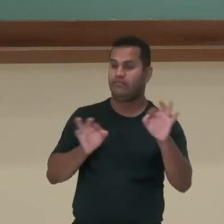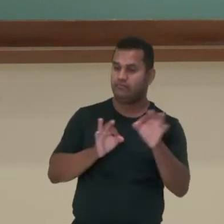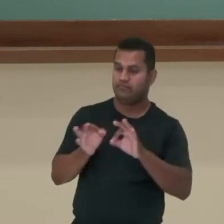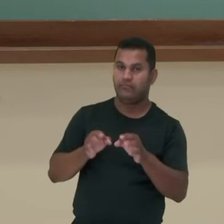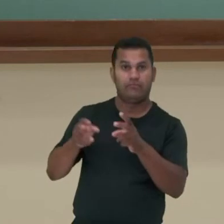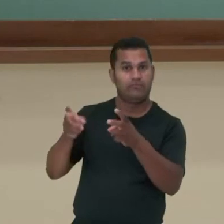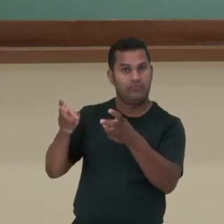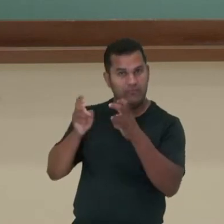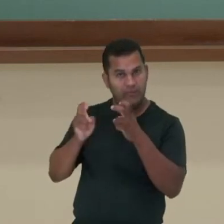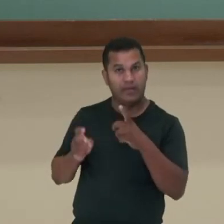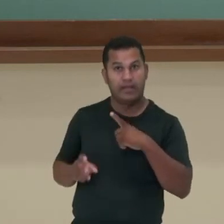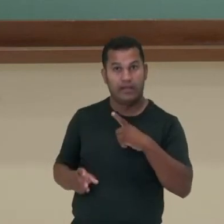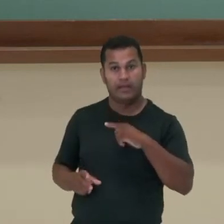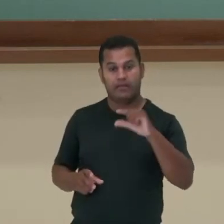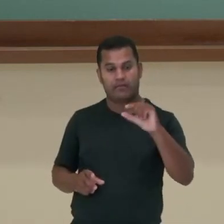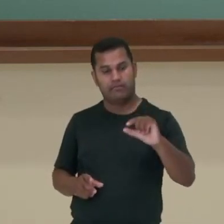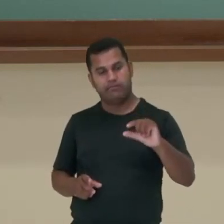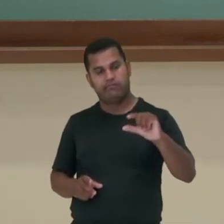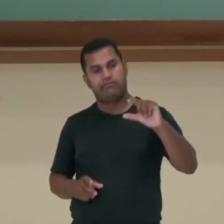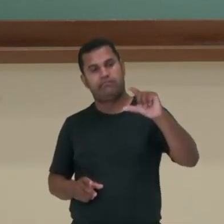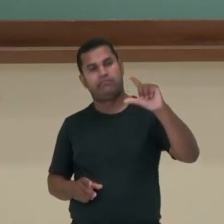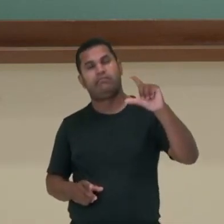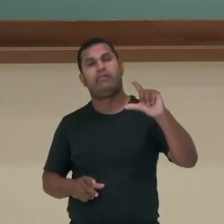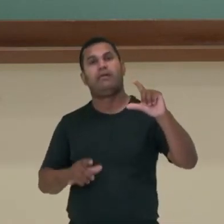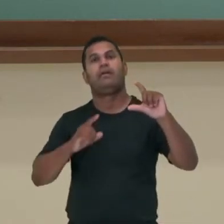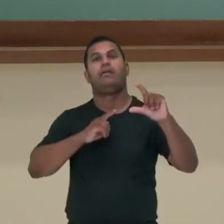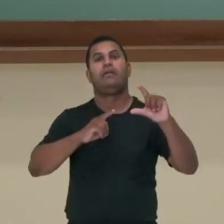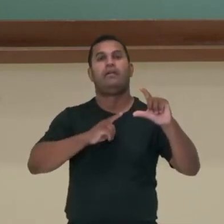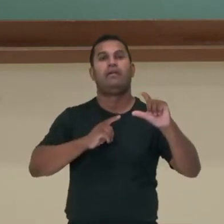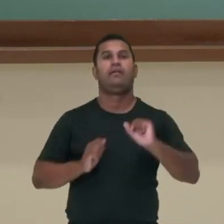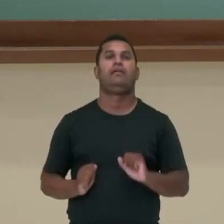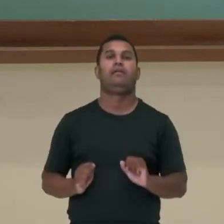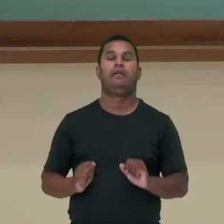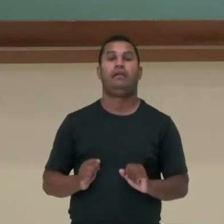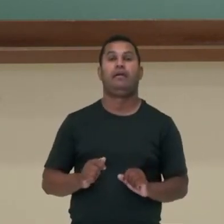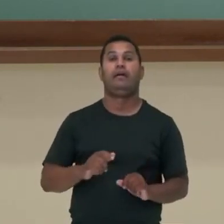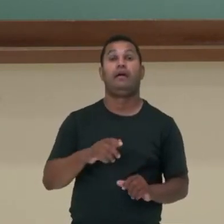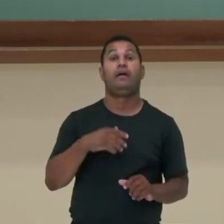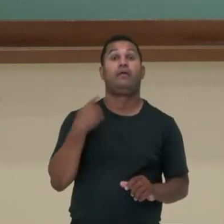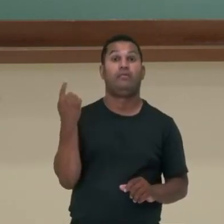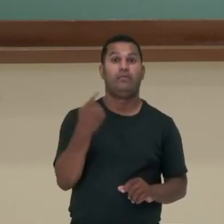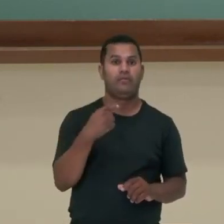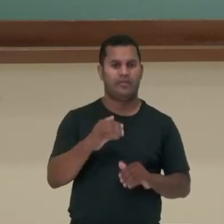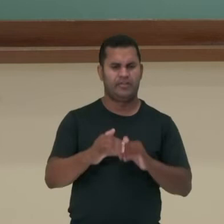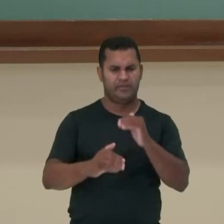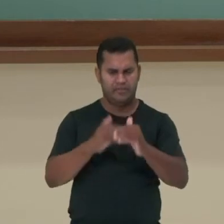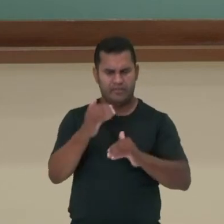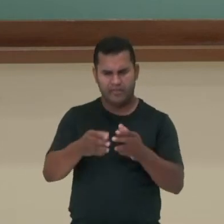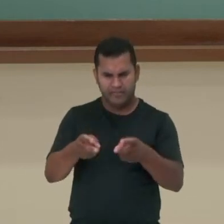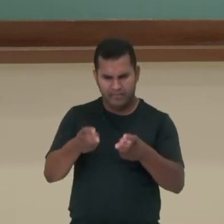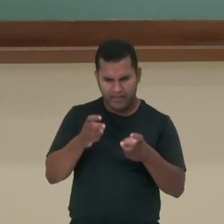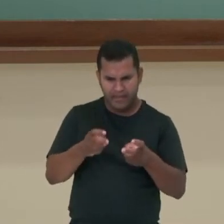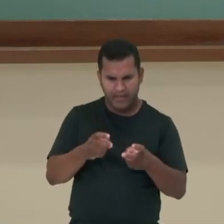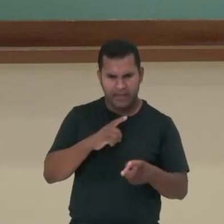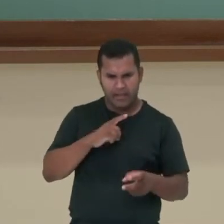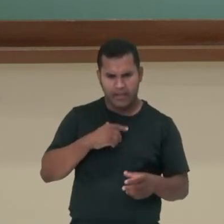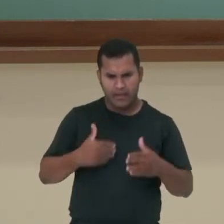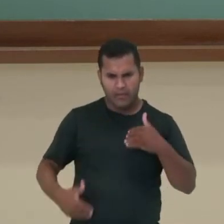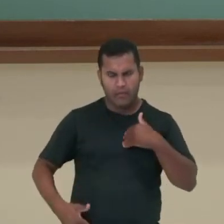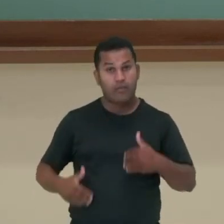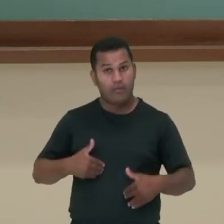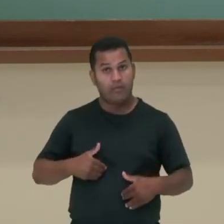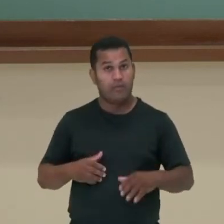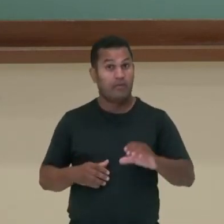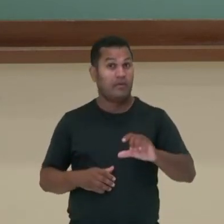crescimento, então a partir dos alimentos que nós retiramos do ambiente, há uma modificação no nosso corpo cresce. Até uma